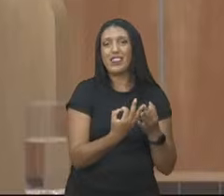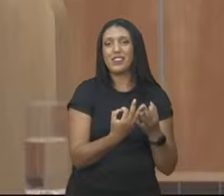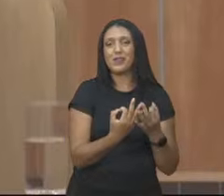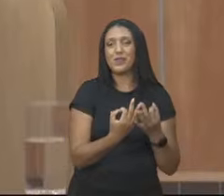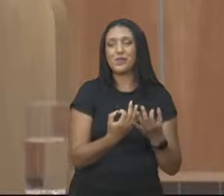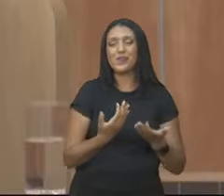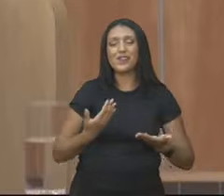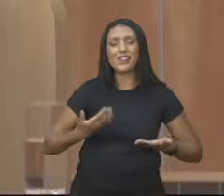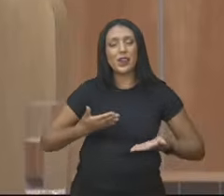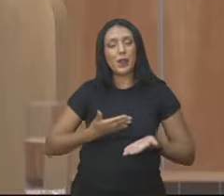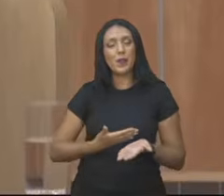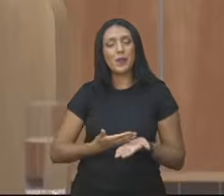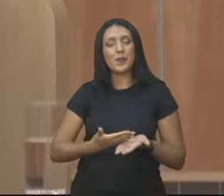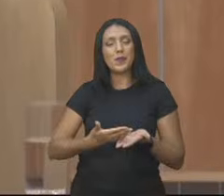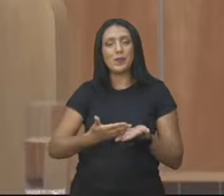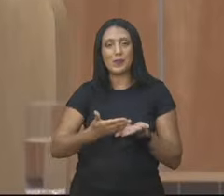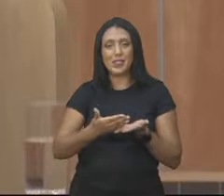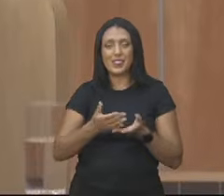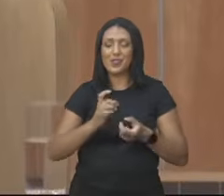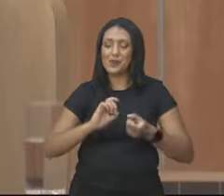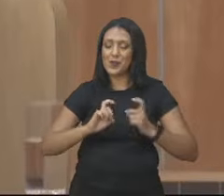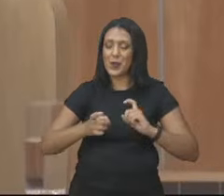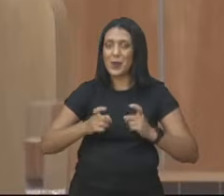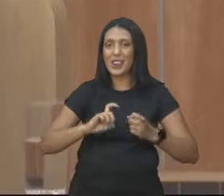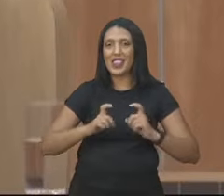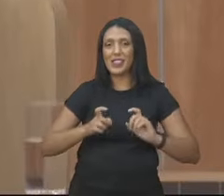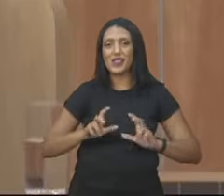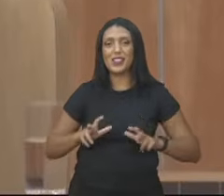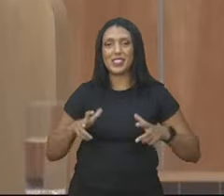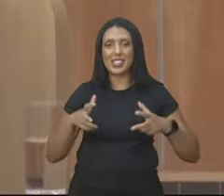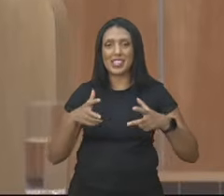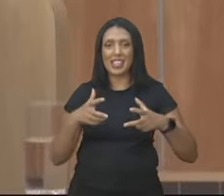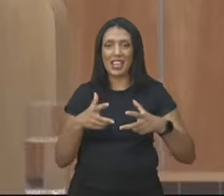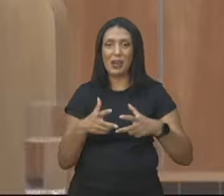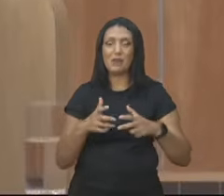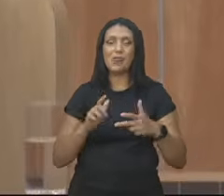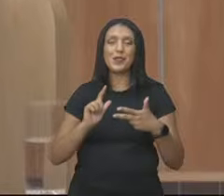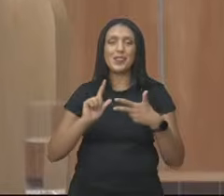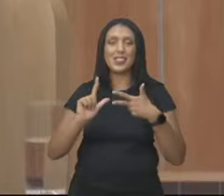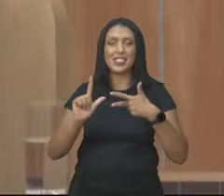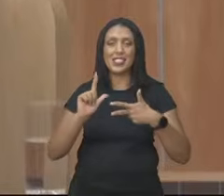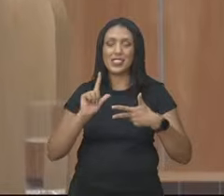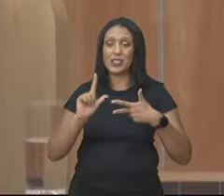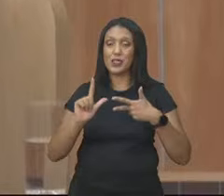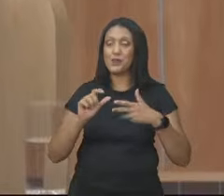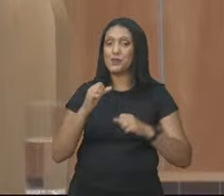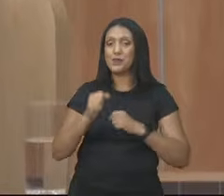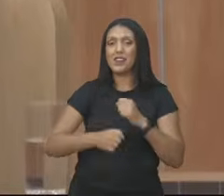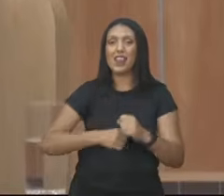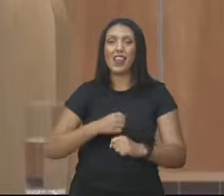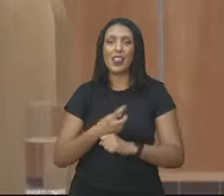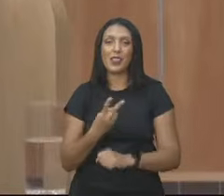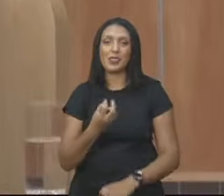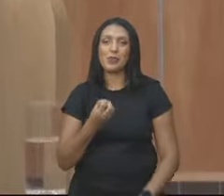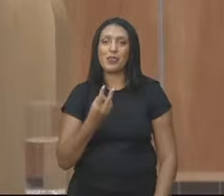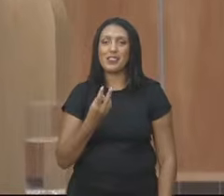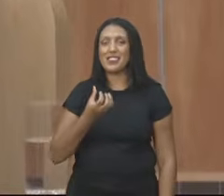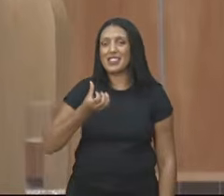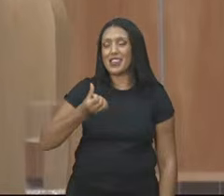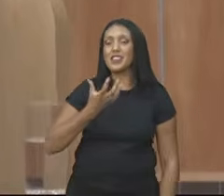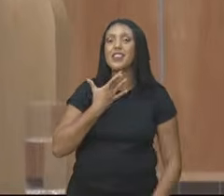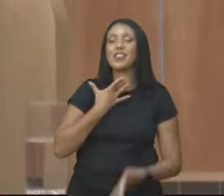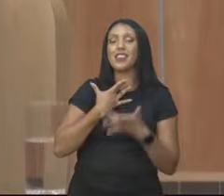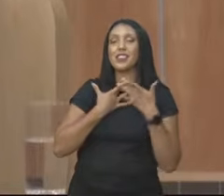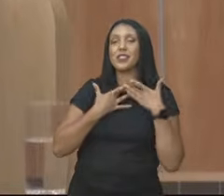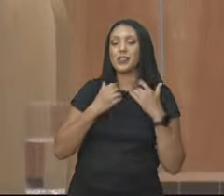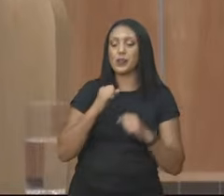sessão de Câmara do Poder Legislativo, 2026, iniciando o ano aí cheio de saúde, paz. E agradecer a Deus por